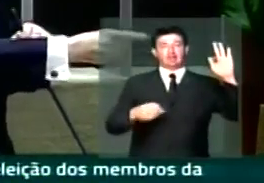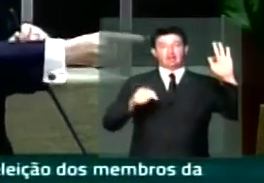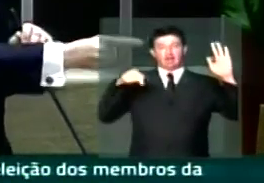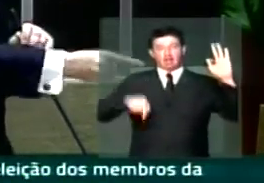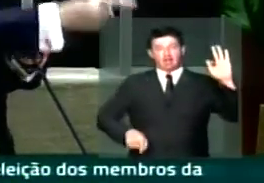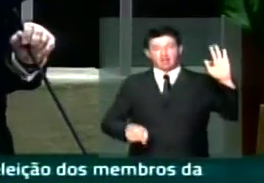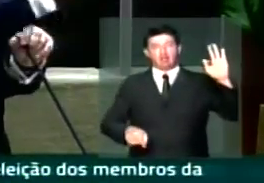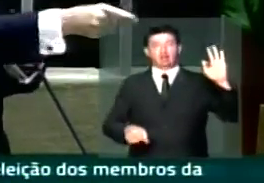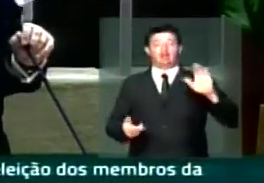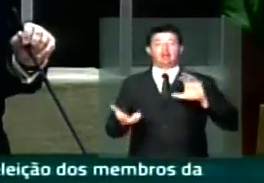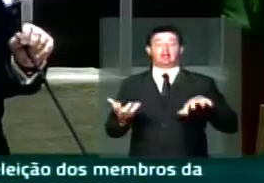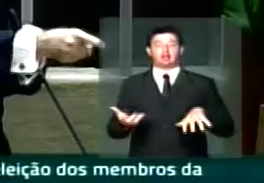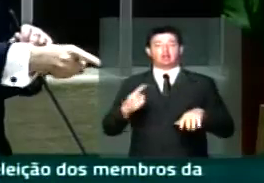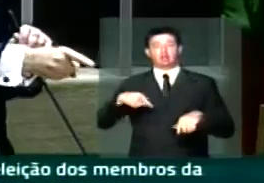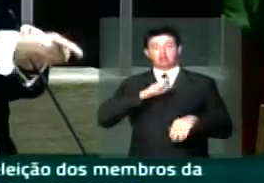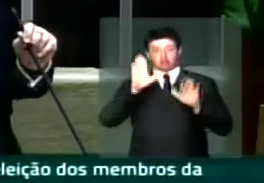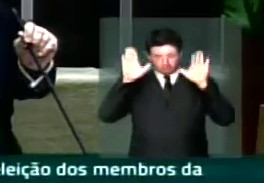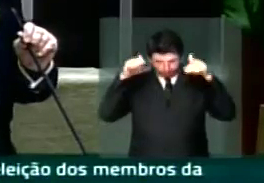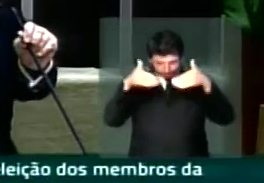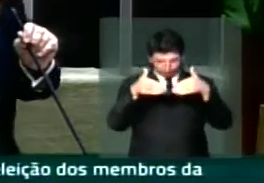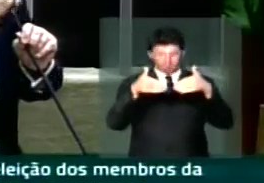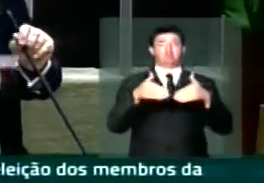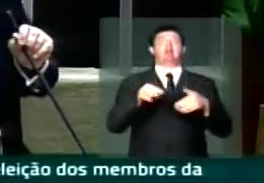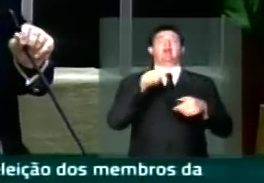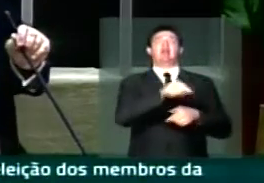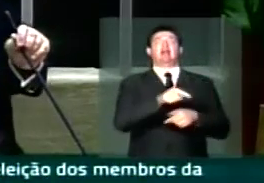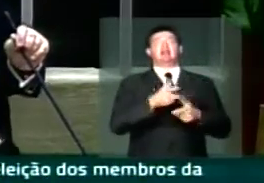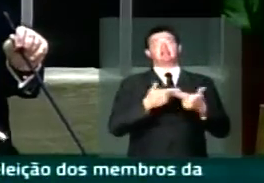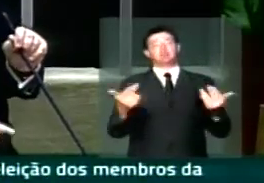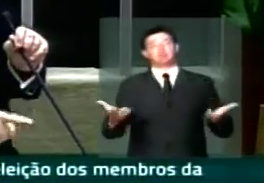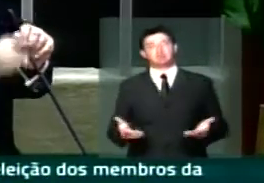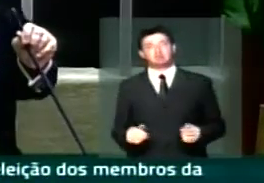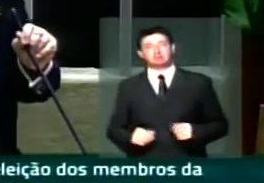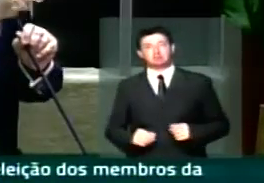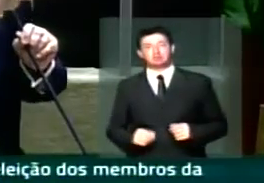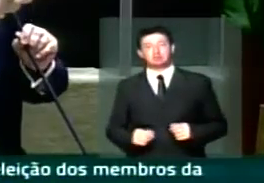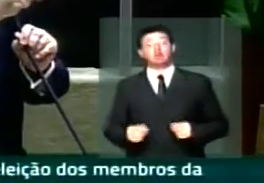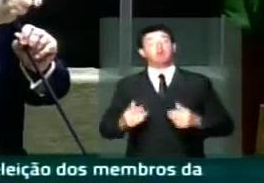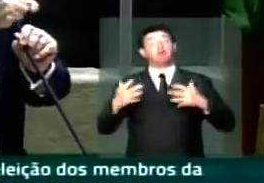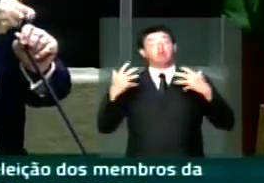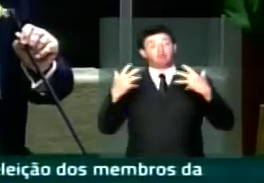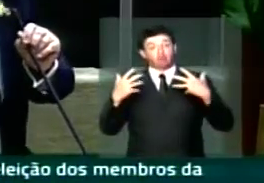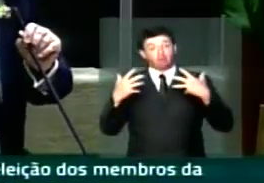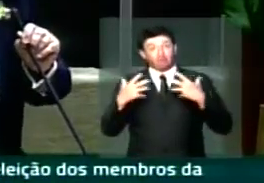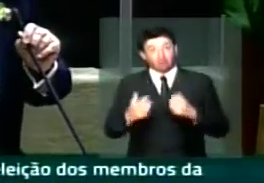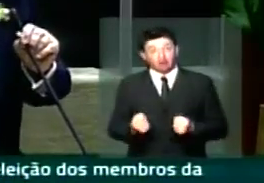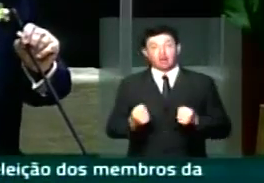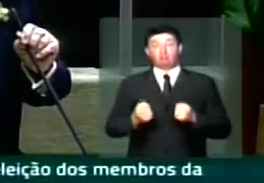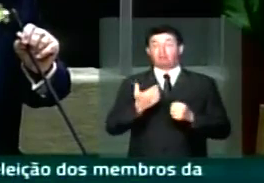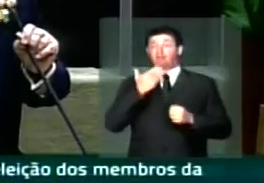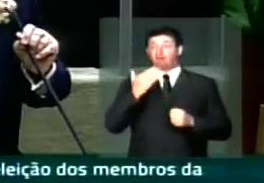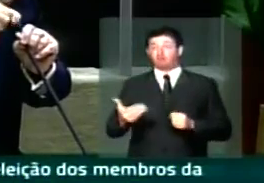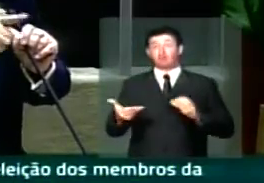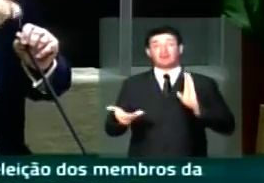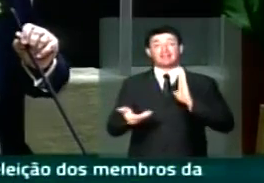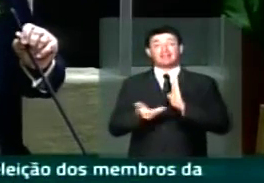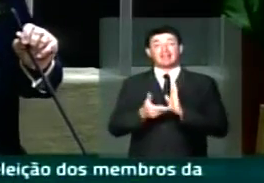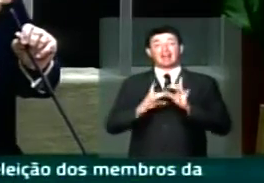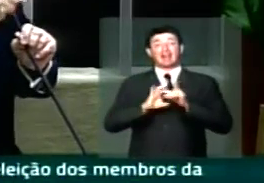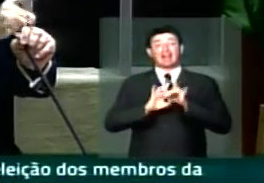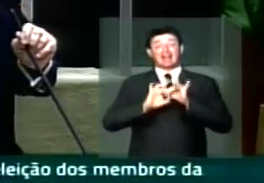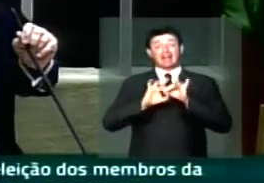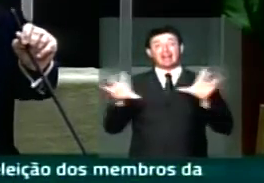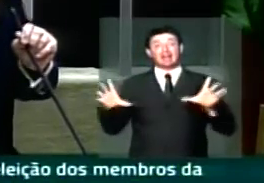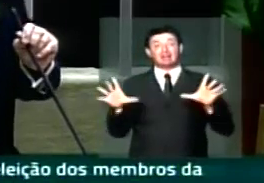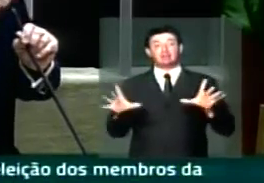e todos nós seremos subordinados a esse tipo de situação. Vamos para uma Câmara independente,